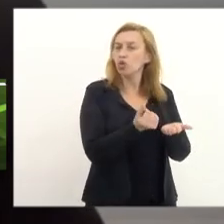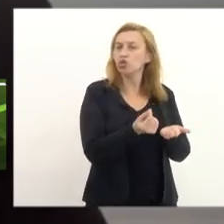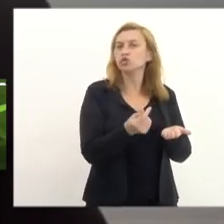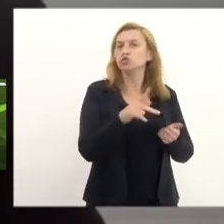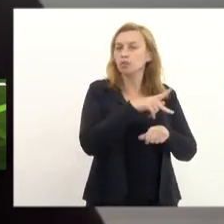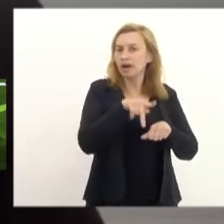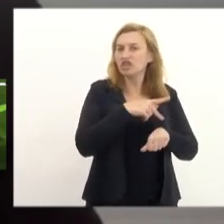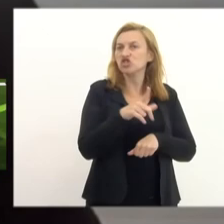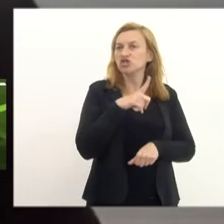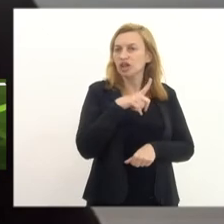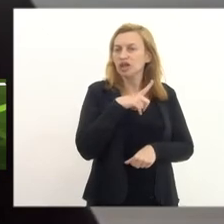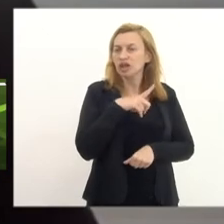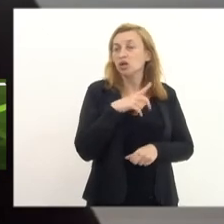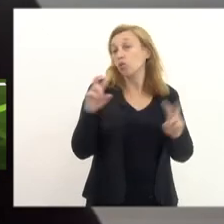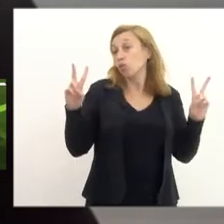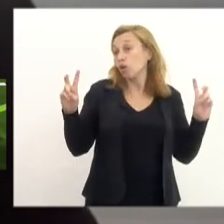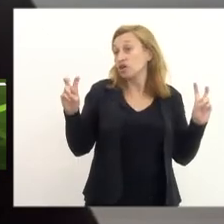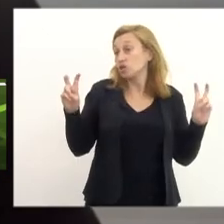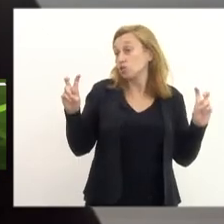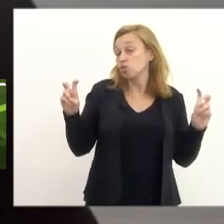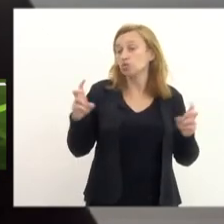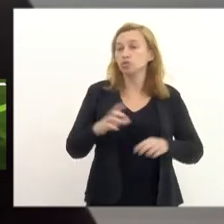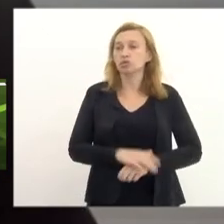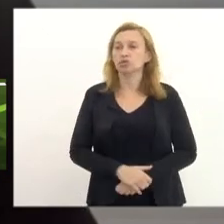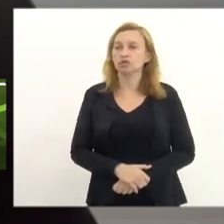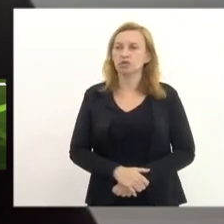tenha, a questão da